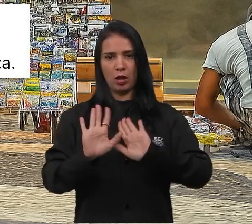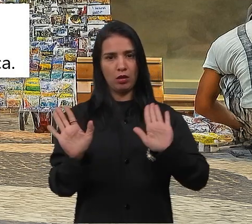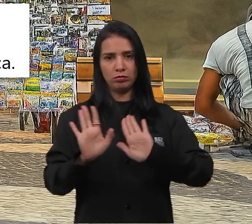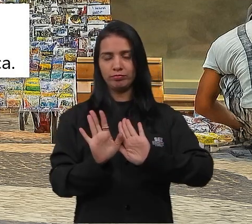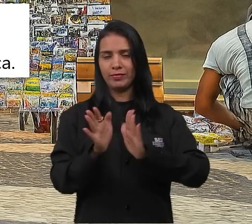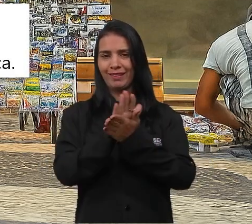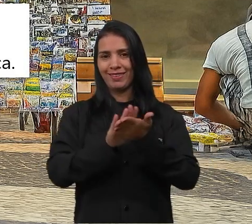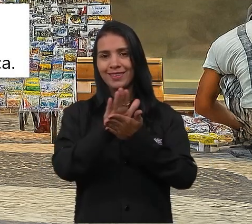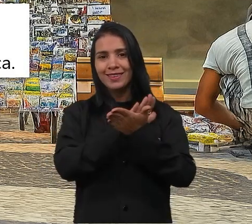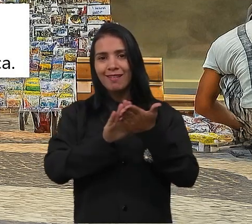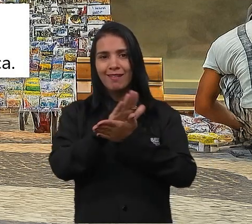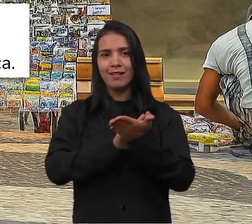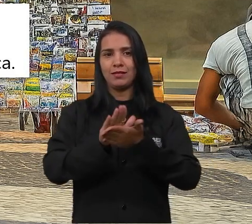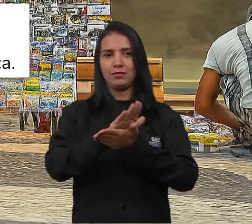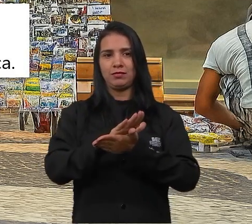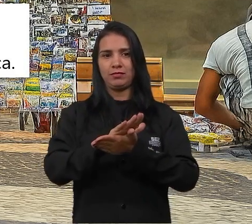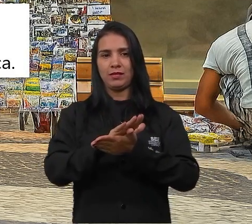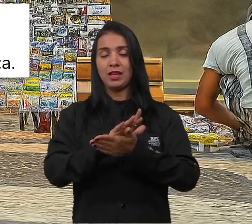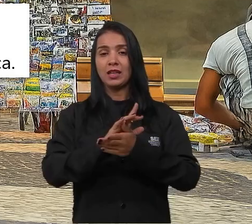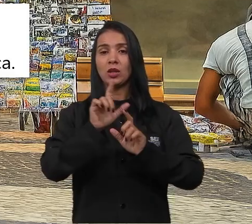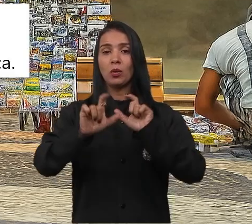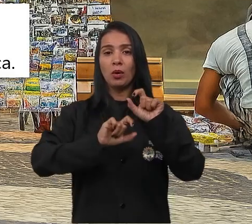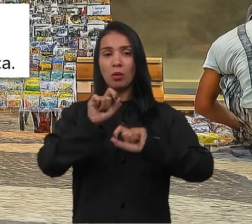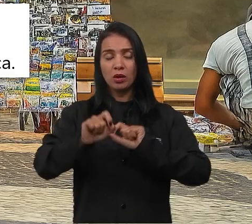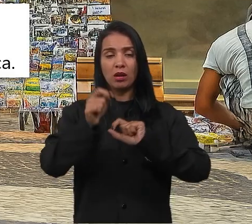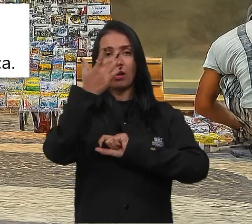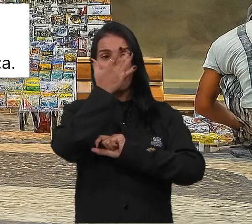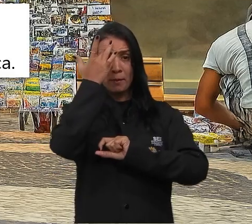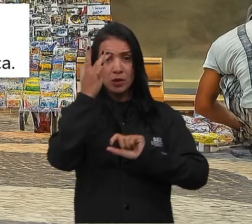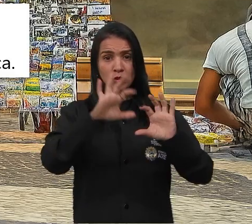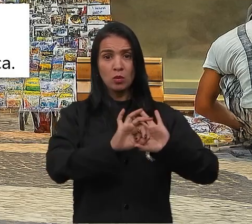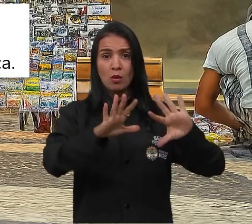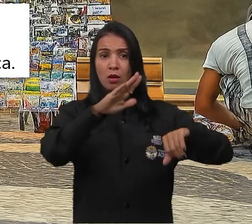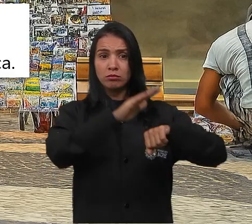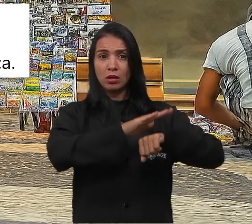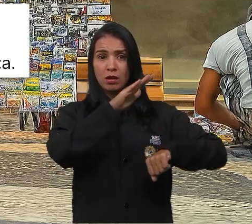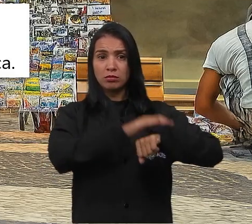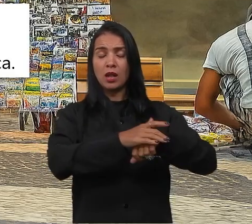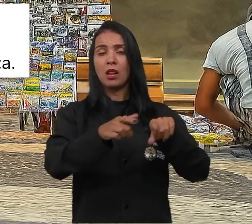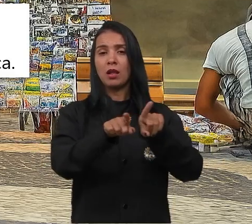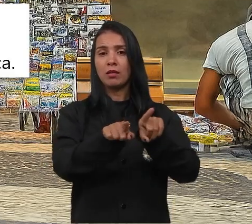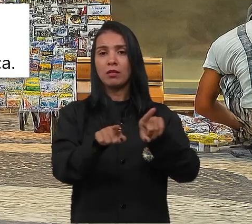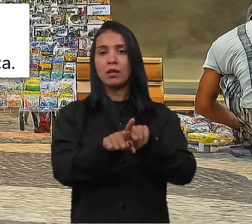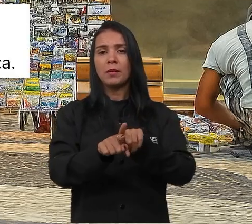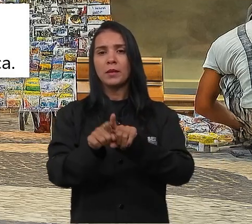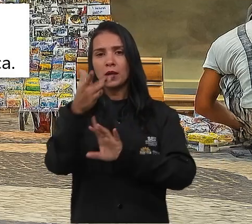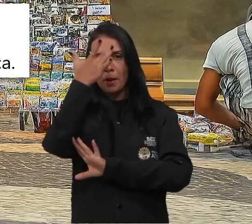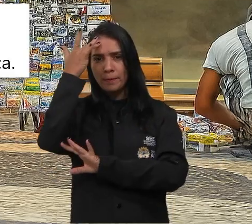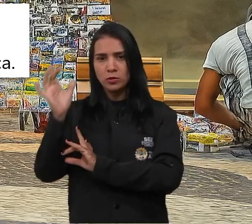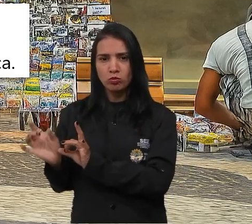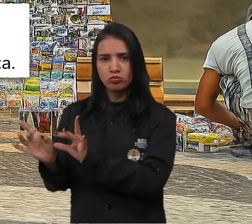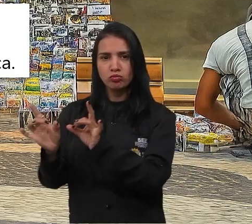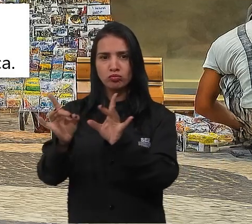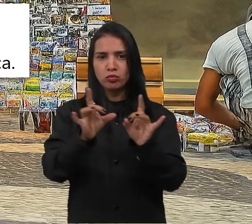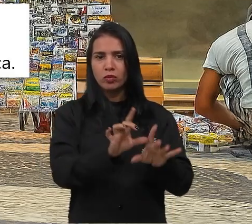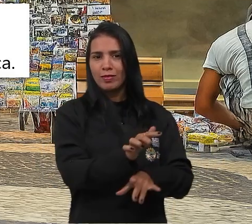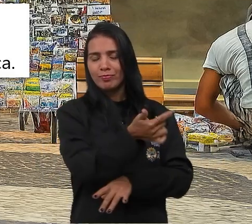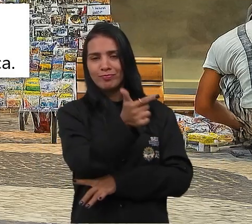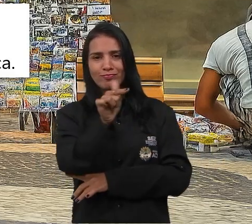Inclui autônomos, ambulantes e atividades sem vínculo